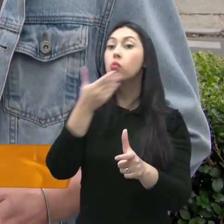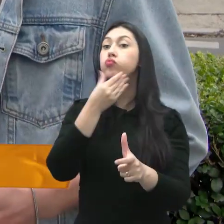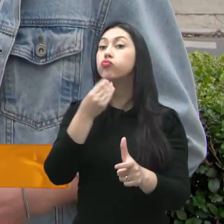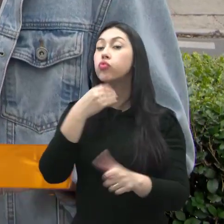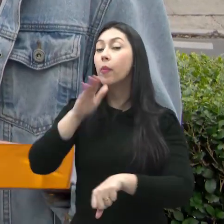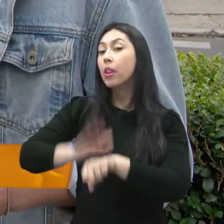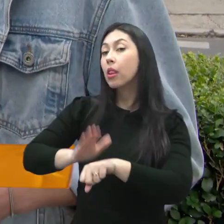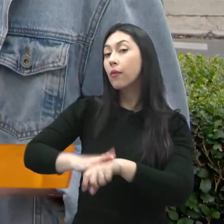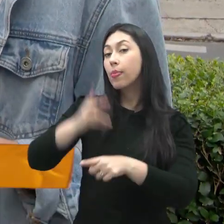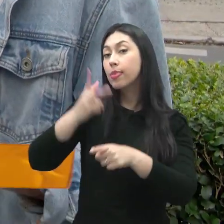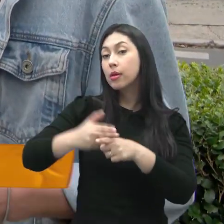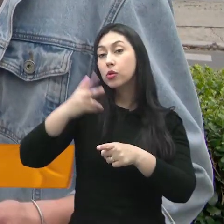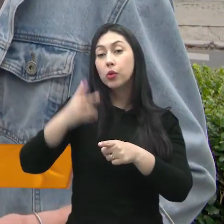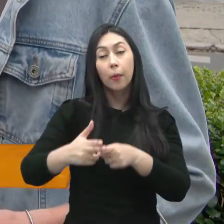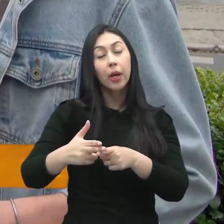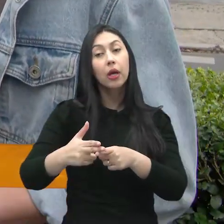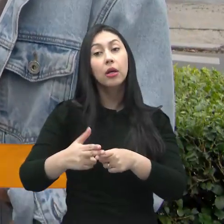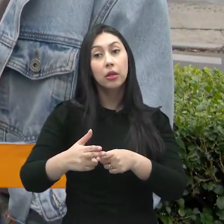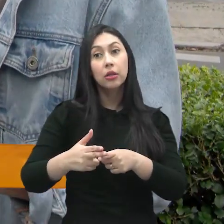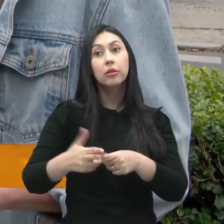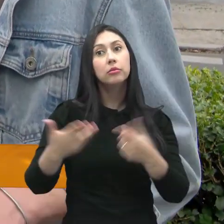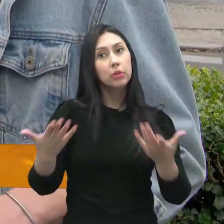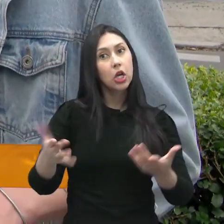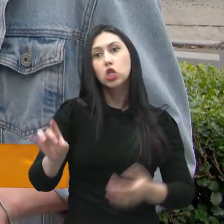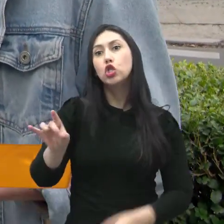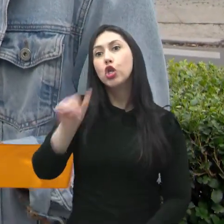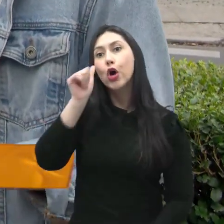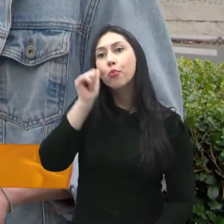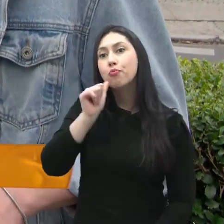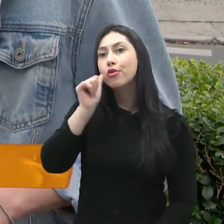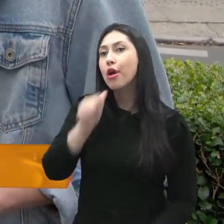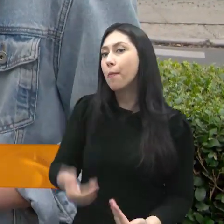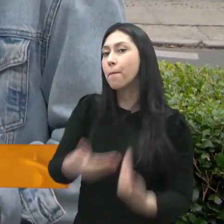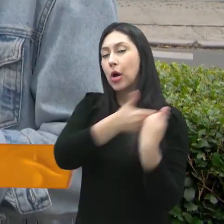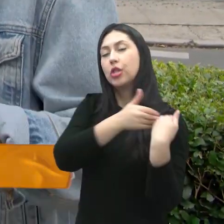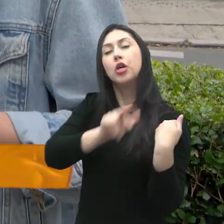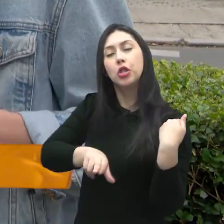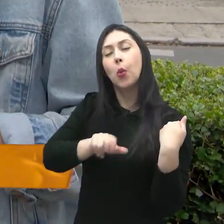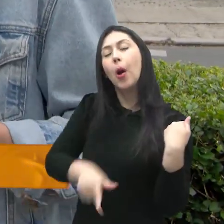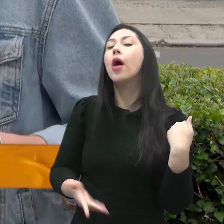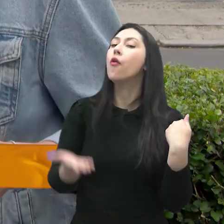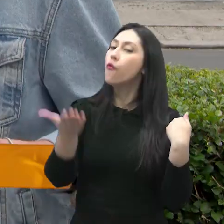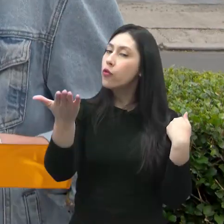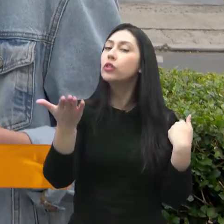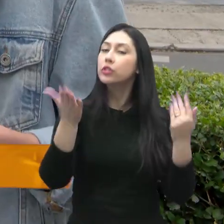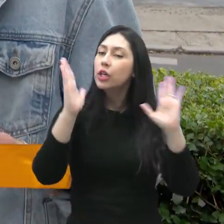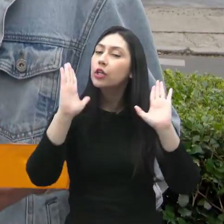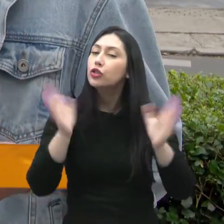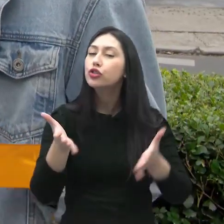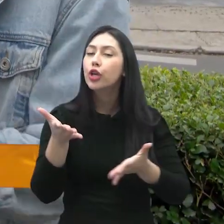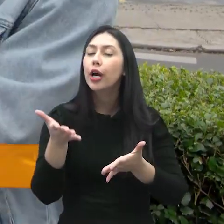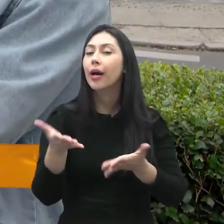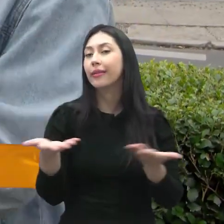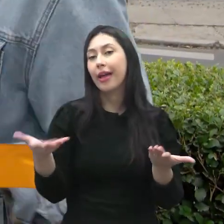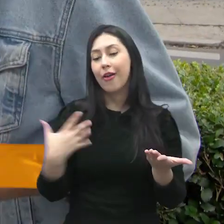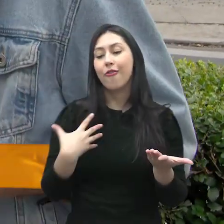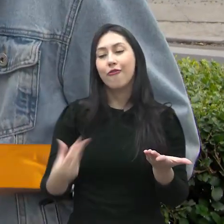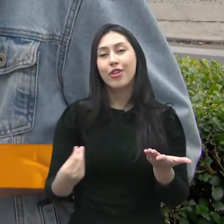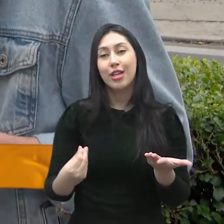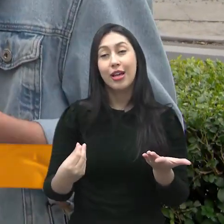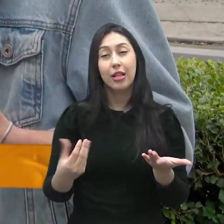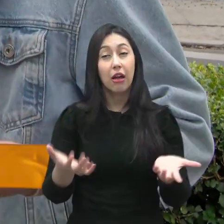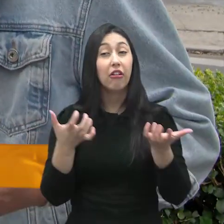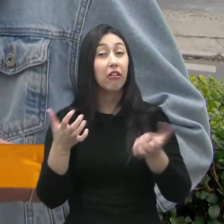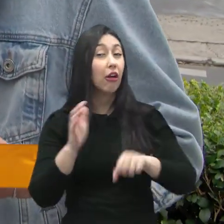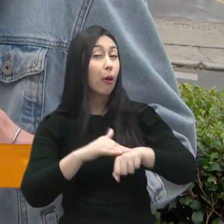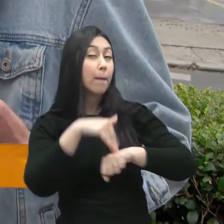os homens de realizar a vasectomia, dividir a responsabilidade com a mulherada. Quero saber se é o seu caso, como que é, depois da princesinha